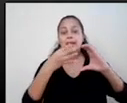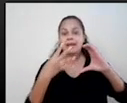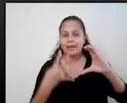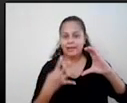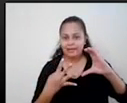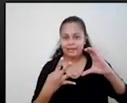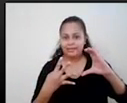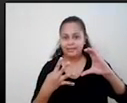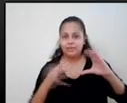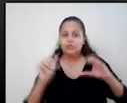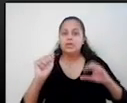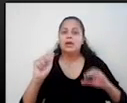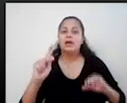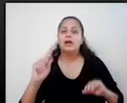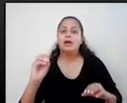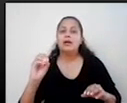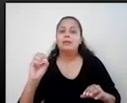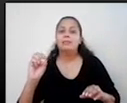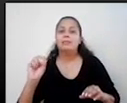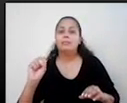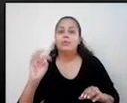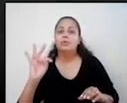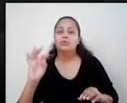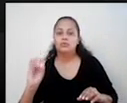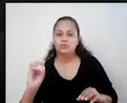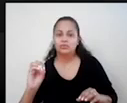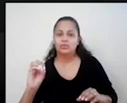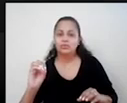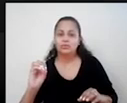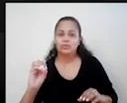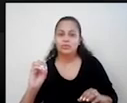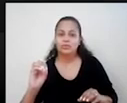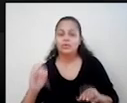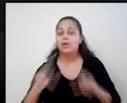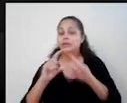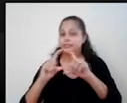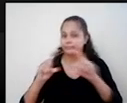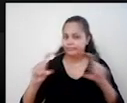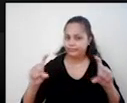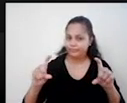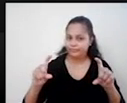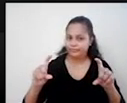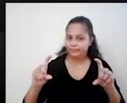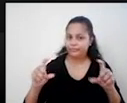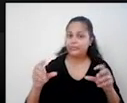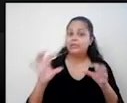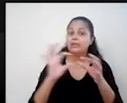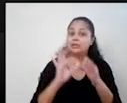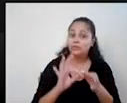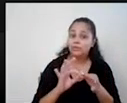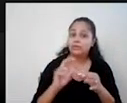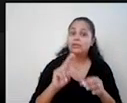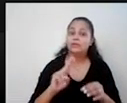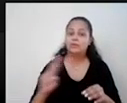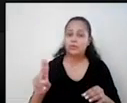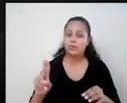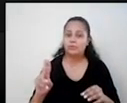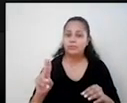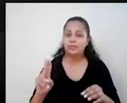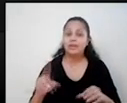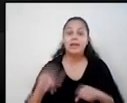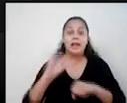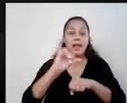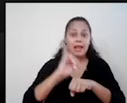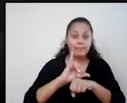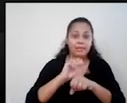Características do aposto. Então vamos lá, nós já vimos algumas, vamos deixar isso bem claro, é um termo associado a um nome, é um substantivo, certo? Vimos